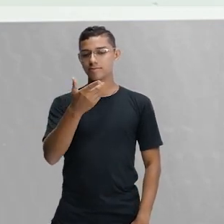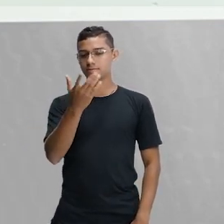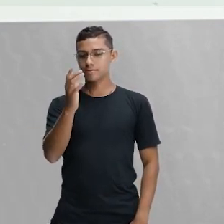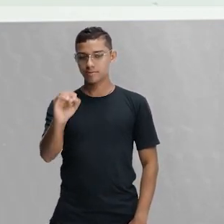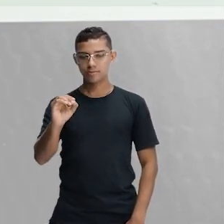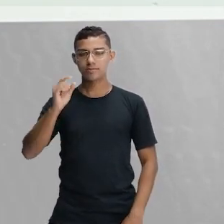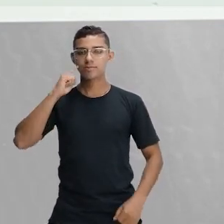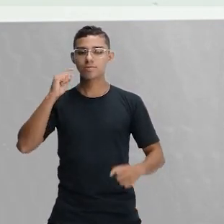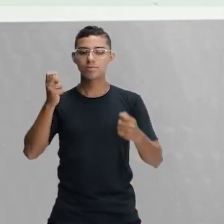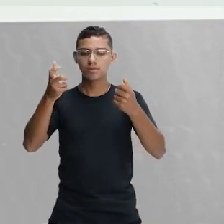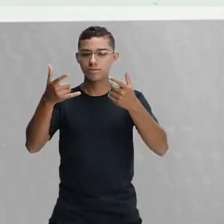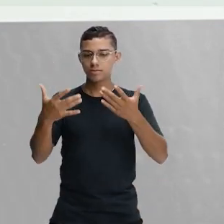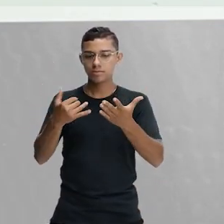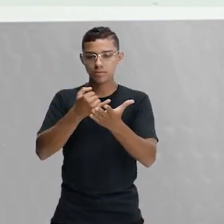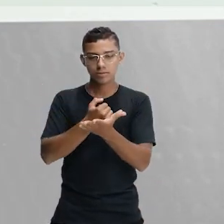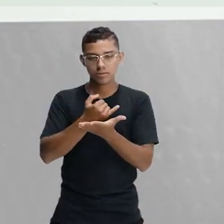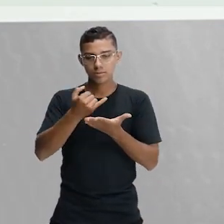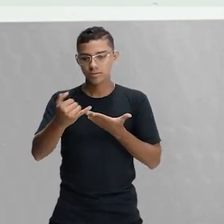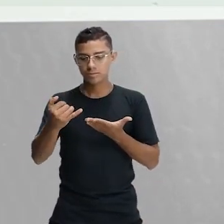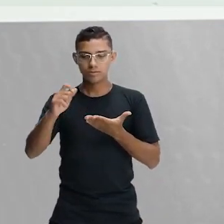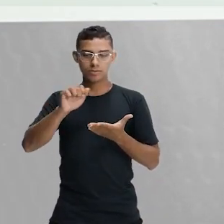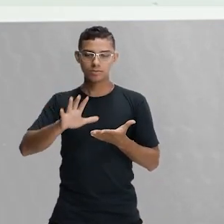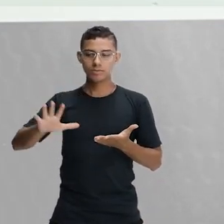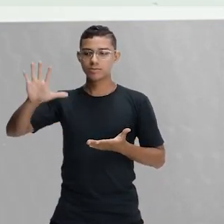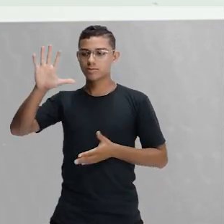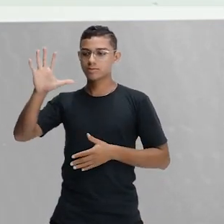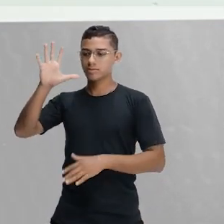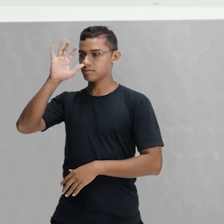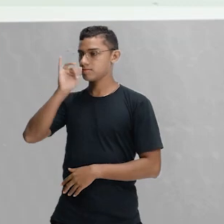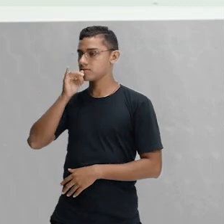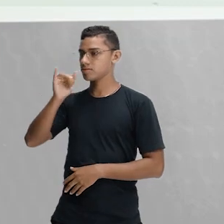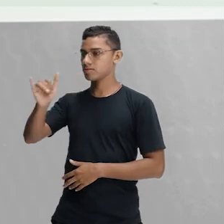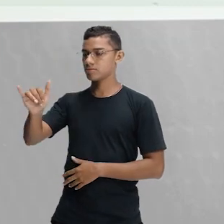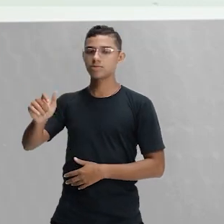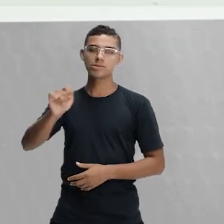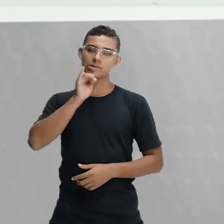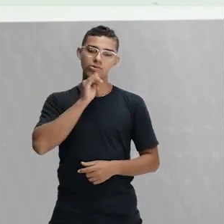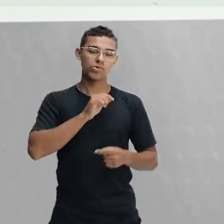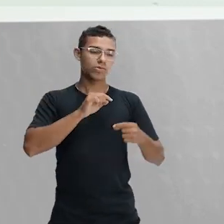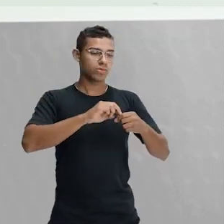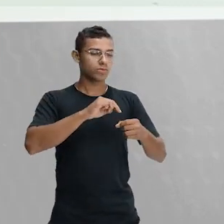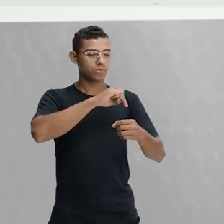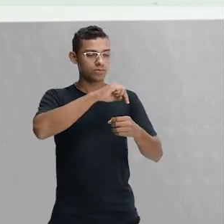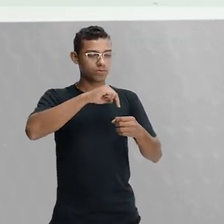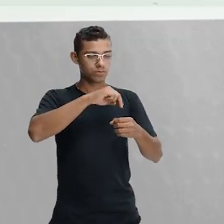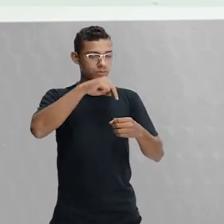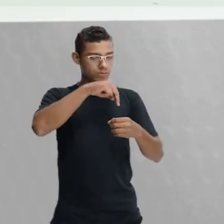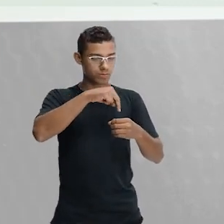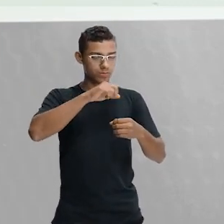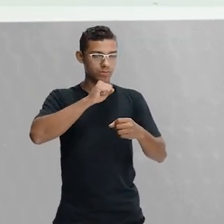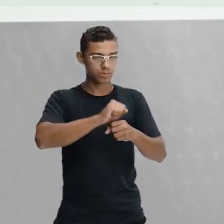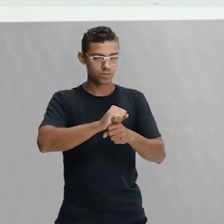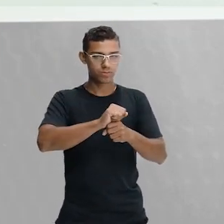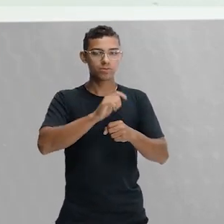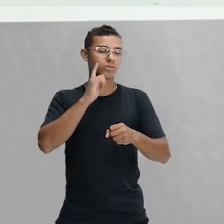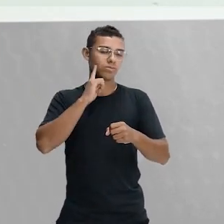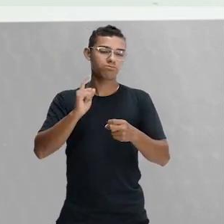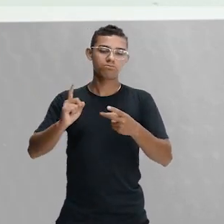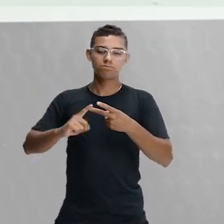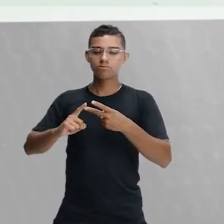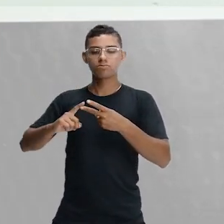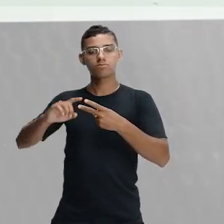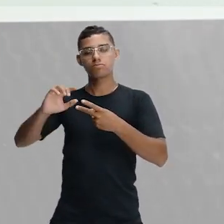uma introdução à eletricidade. Nós vimos ali, não é, o corpo quando é neutro, quando é carregado, e a